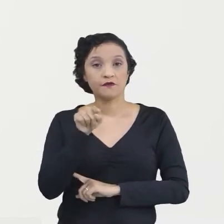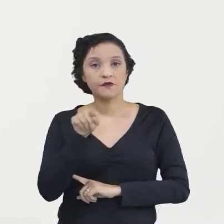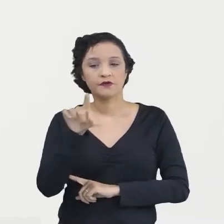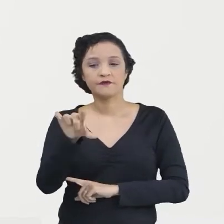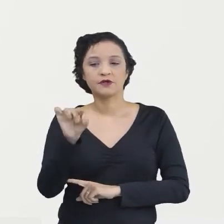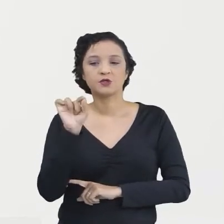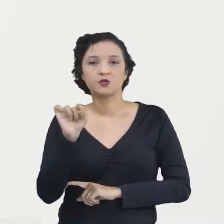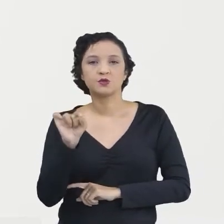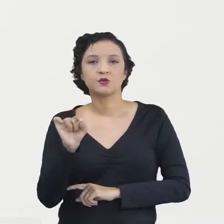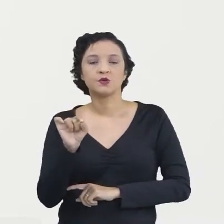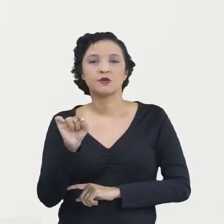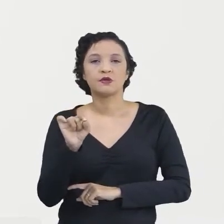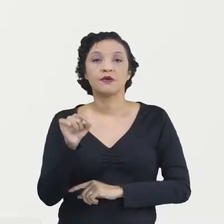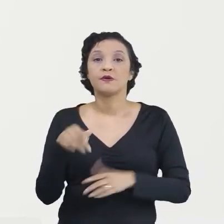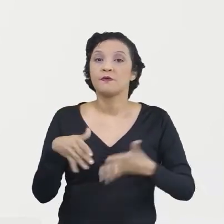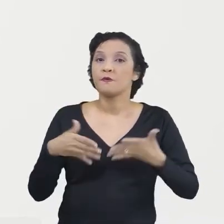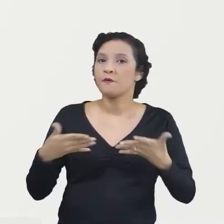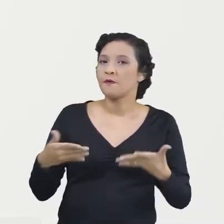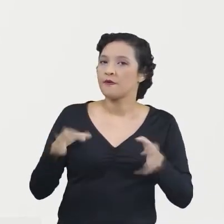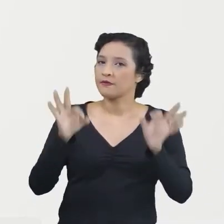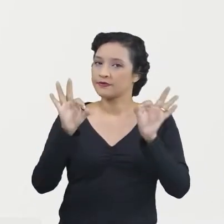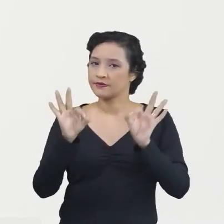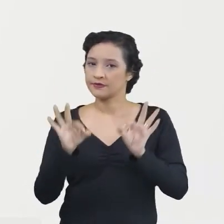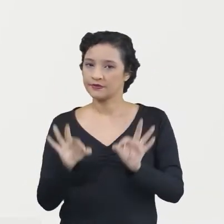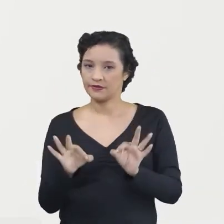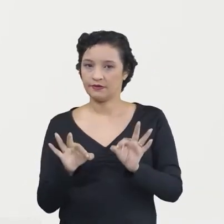quero a alternativa